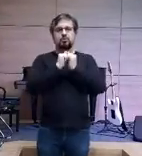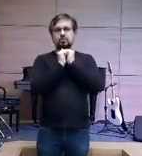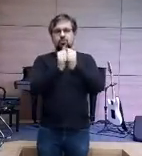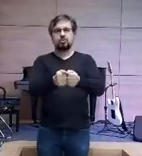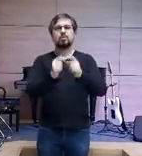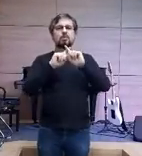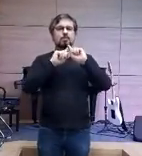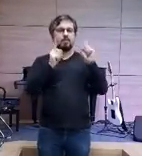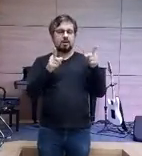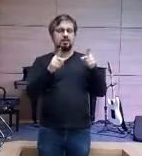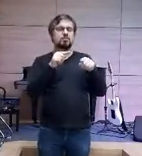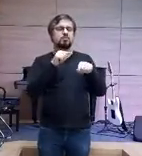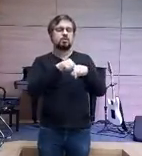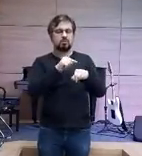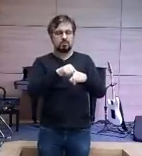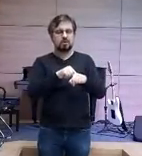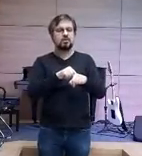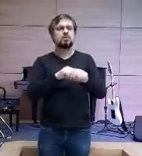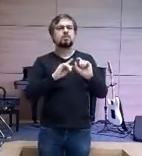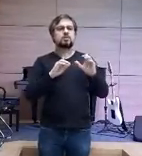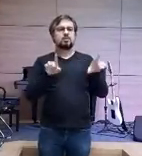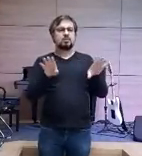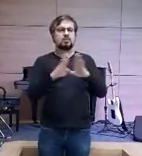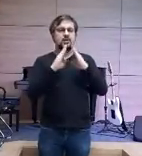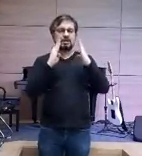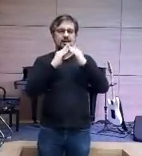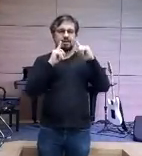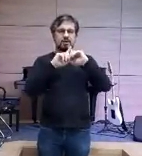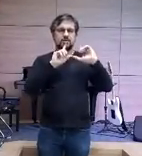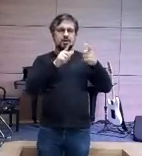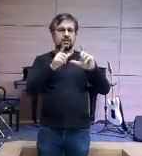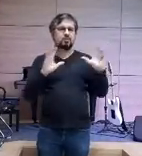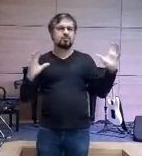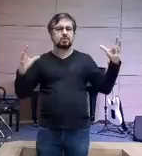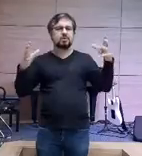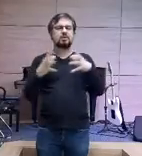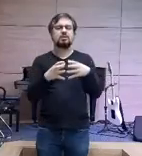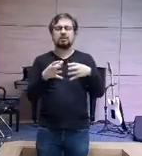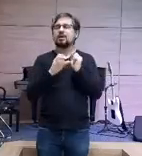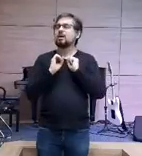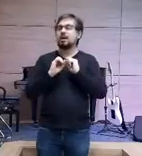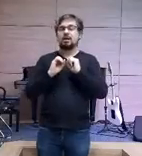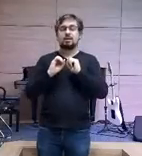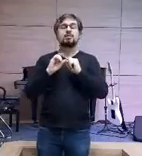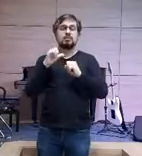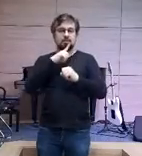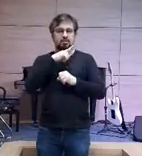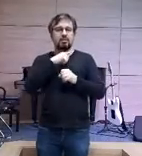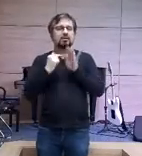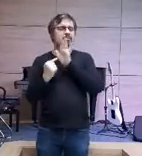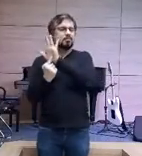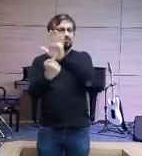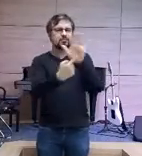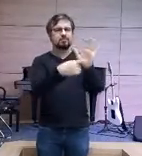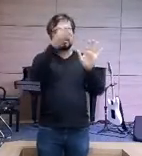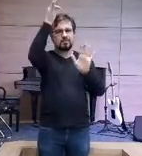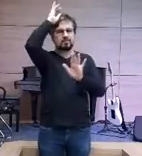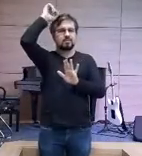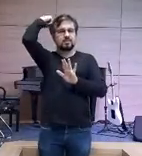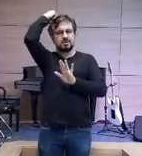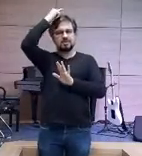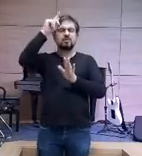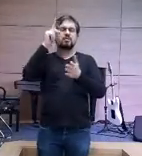existe um momento também quando estamos com a igreja reunida e a manifestação do Espírito Santo